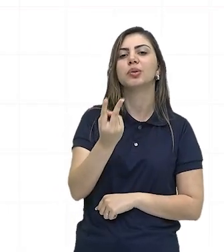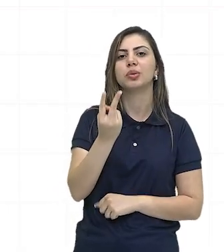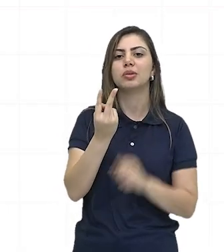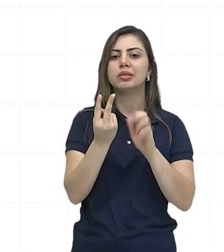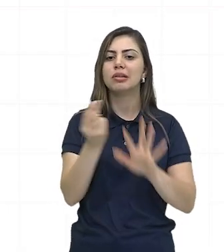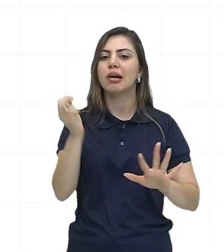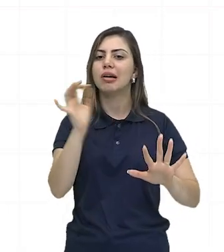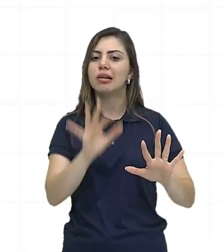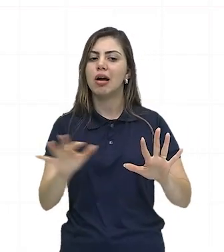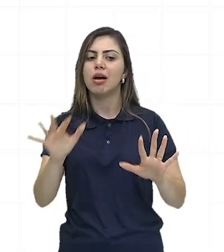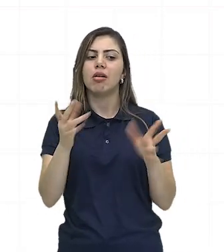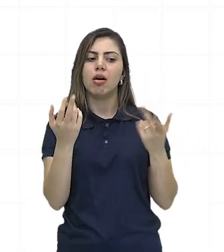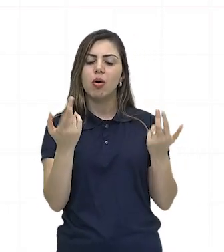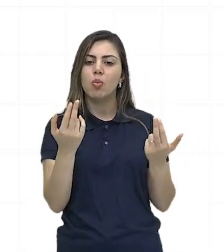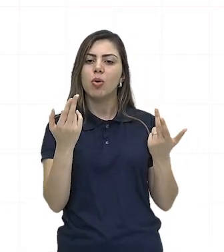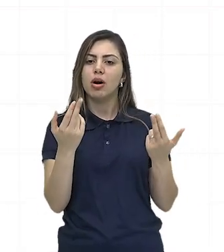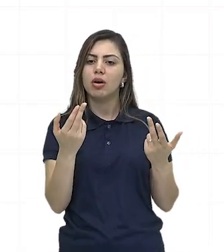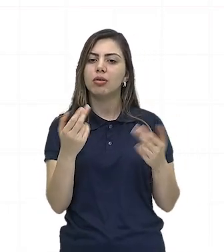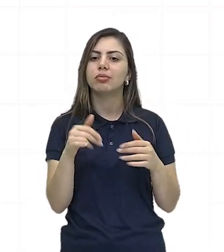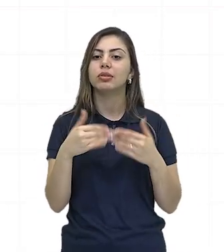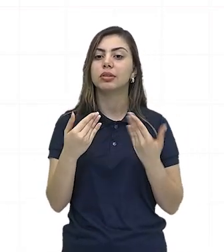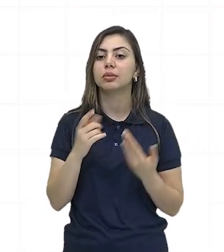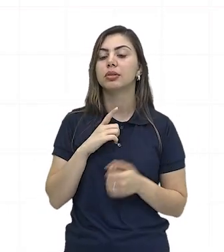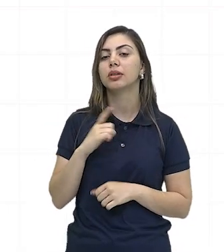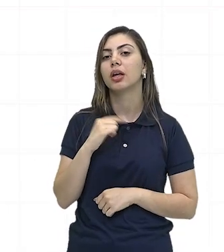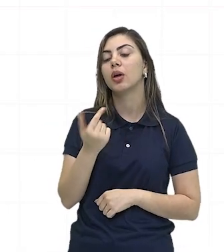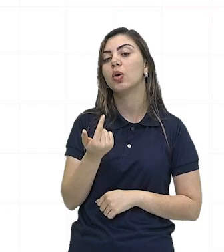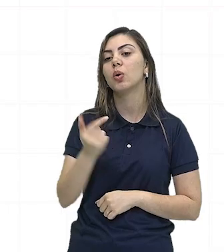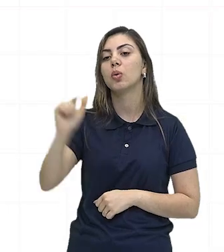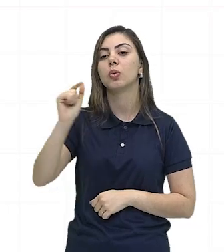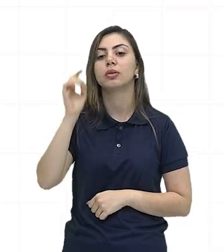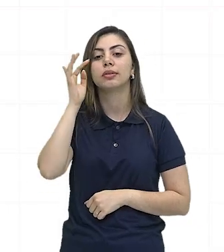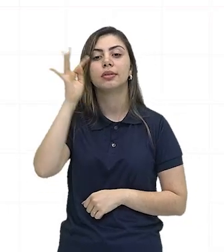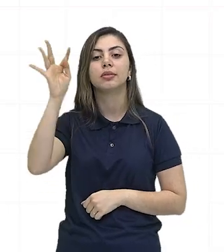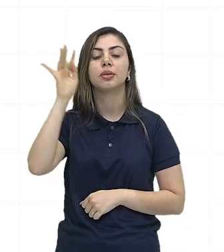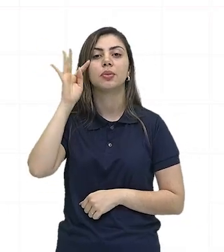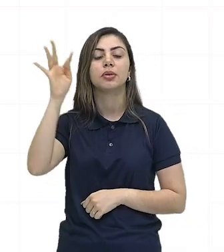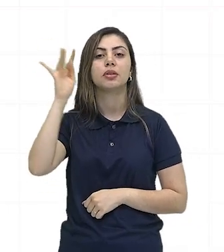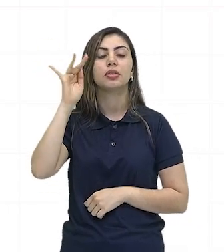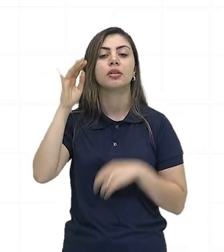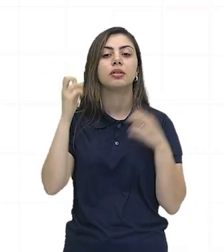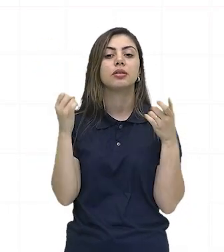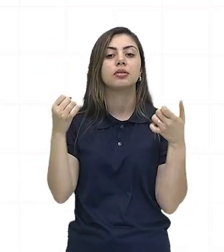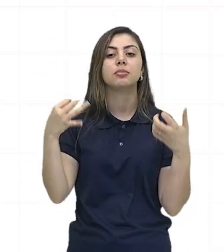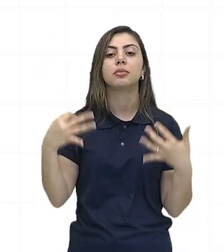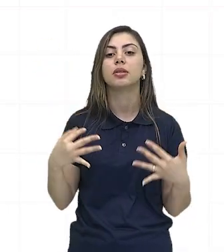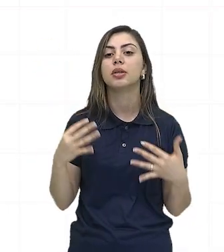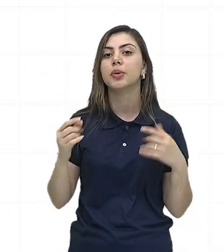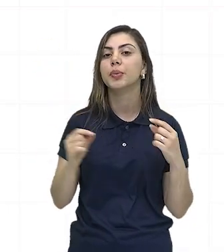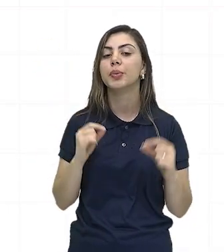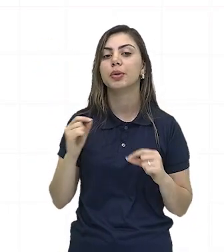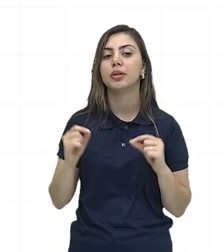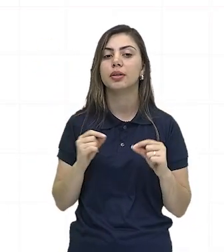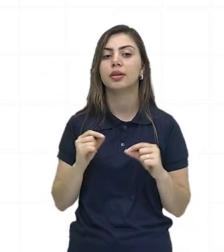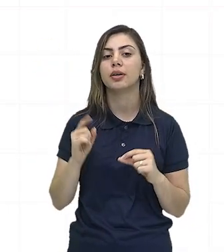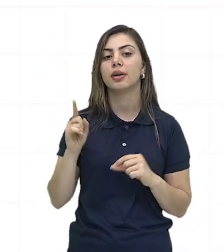Uma das outras evidências da teoria de Wegener se refere às